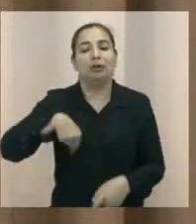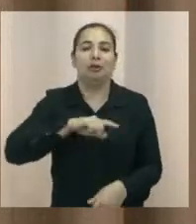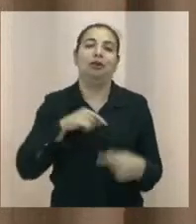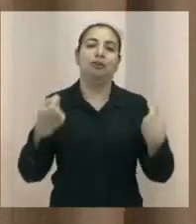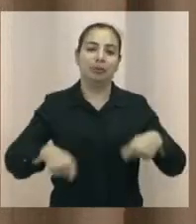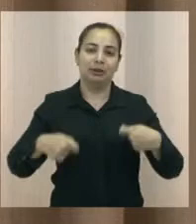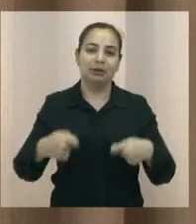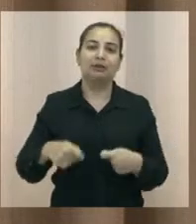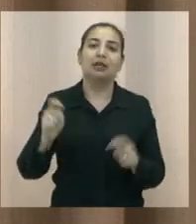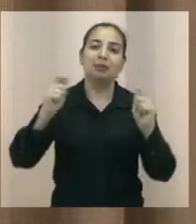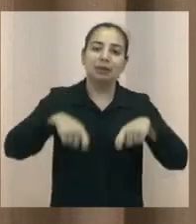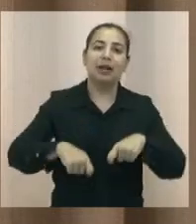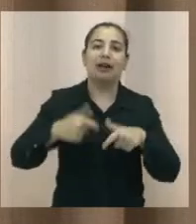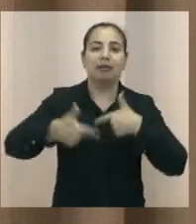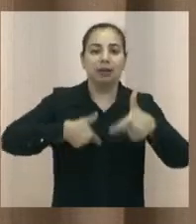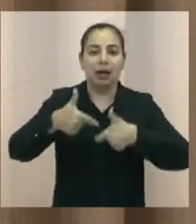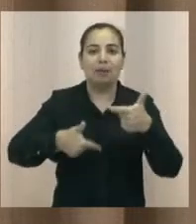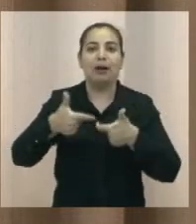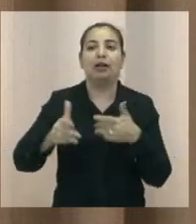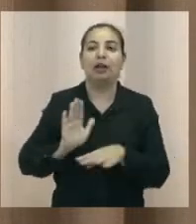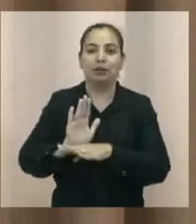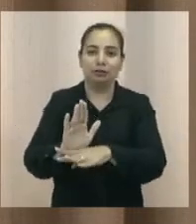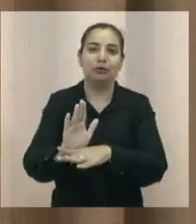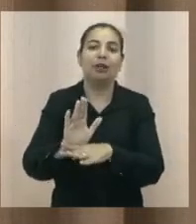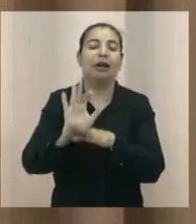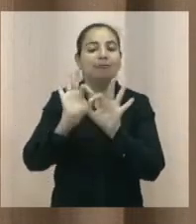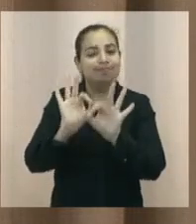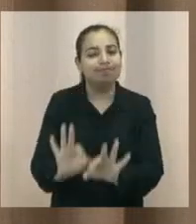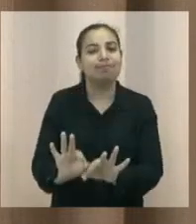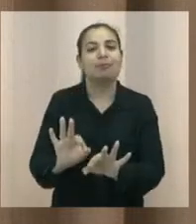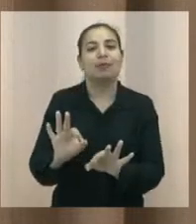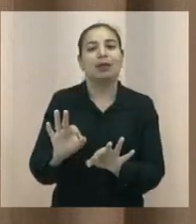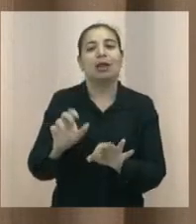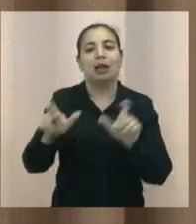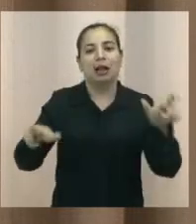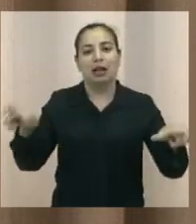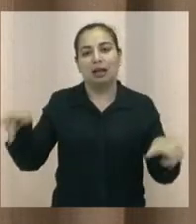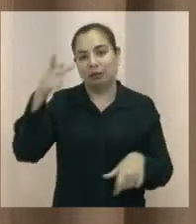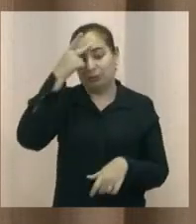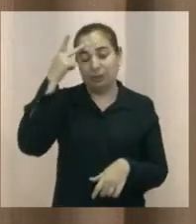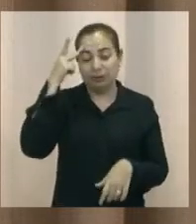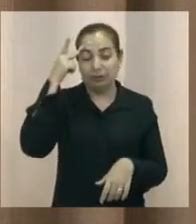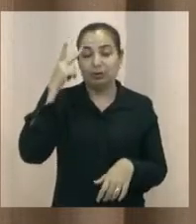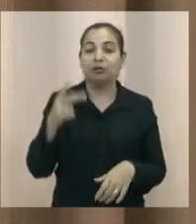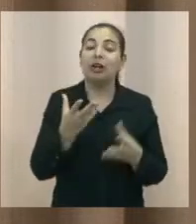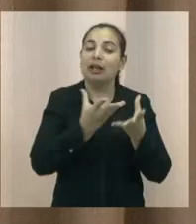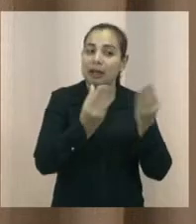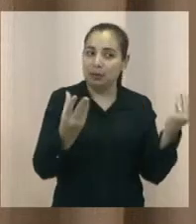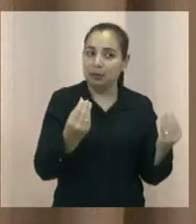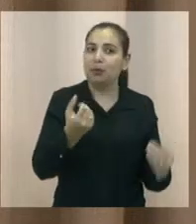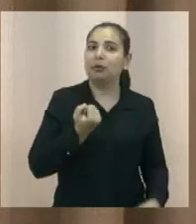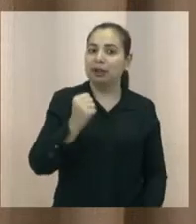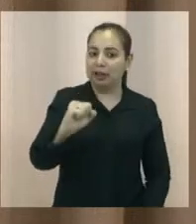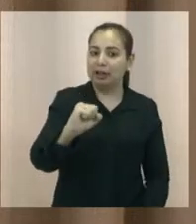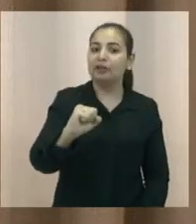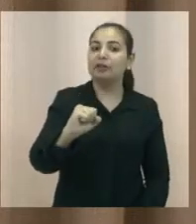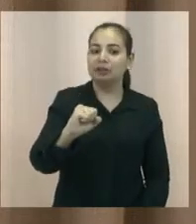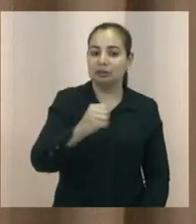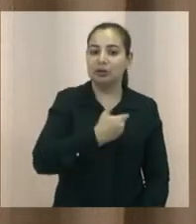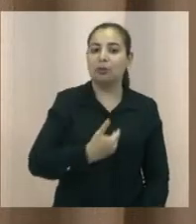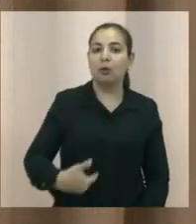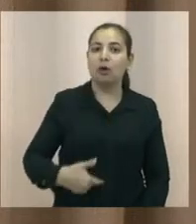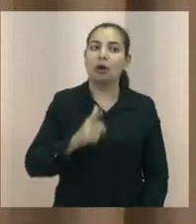no dia a dia, desempenhar nosso papel. Há muitos defensores, por exemplo, na capital, há muitos defensores que ainda estão